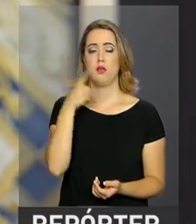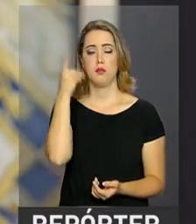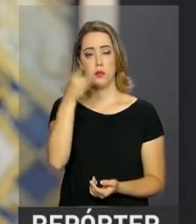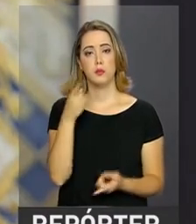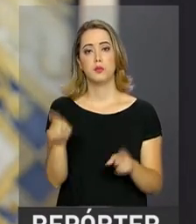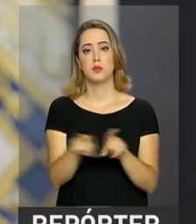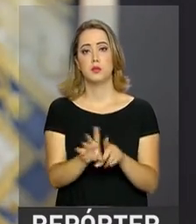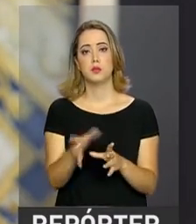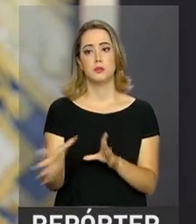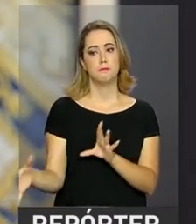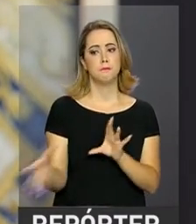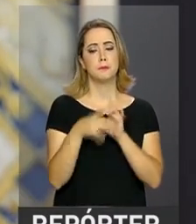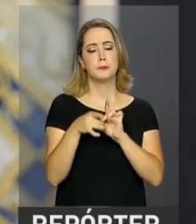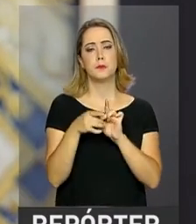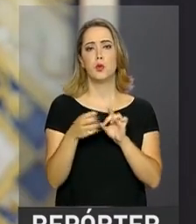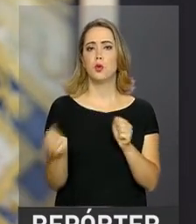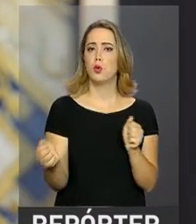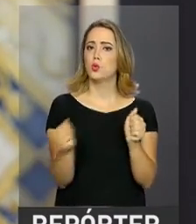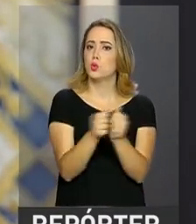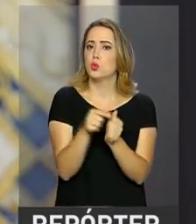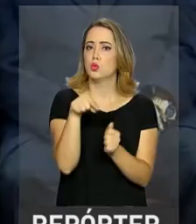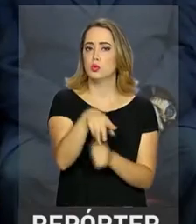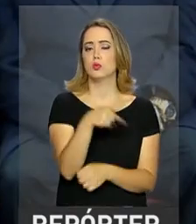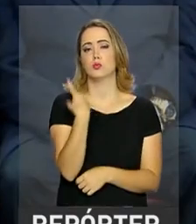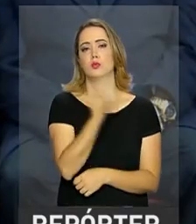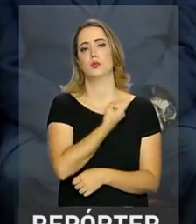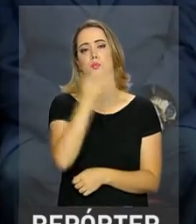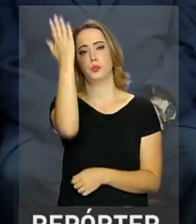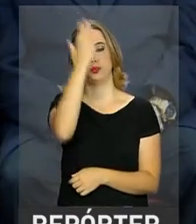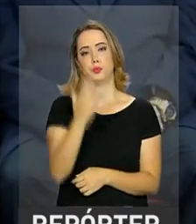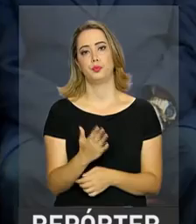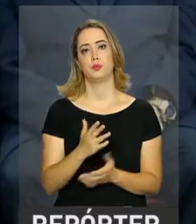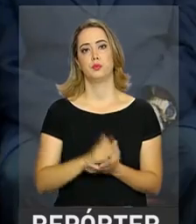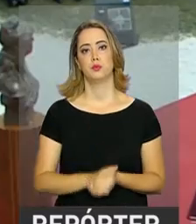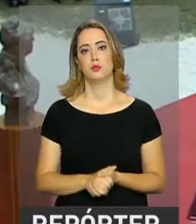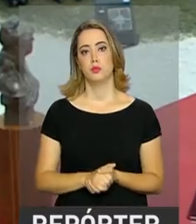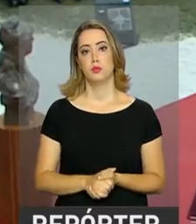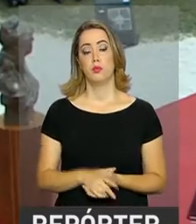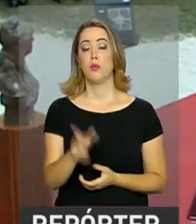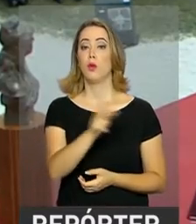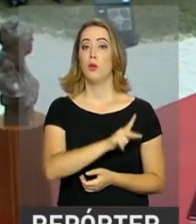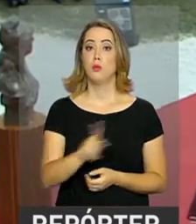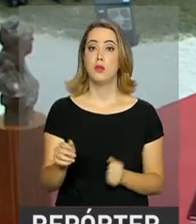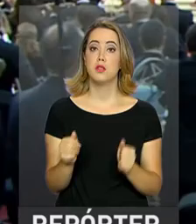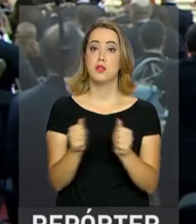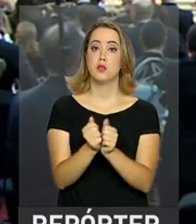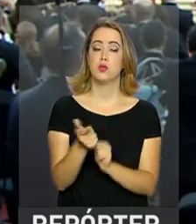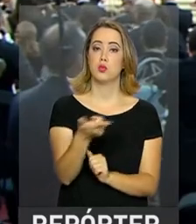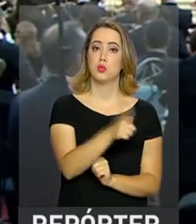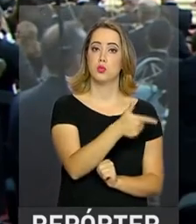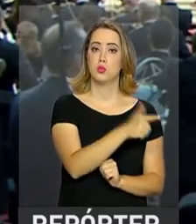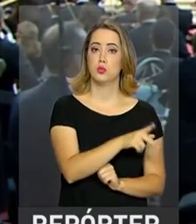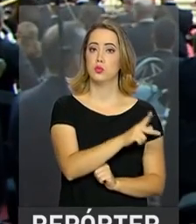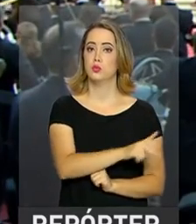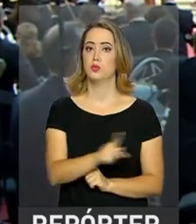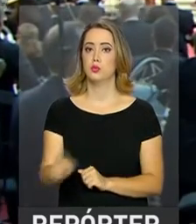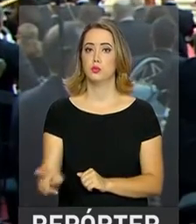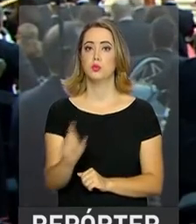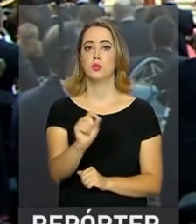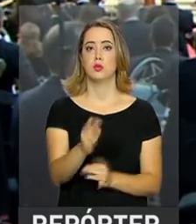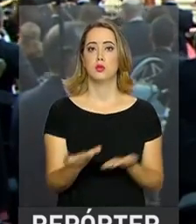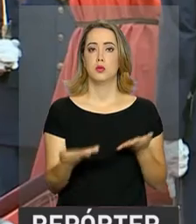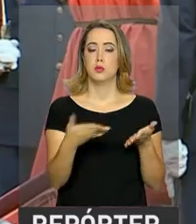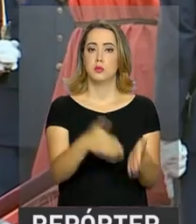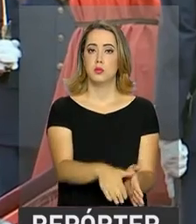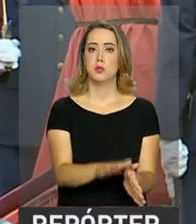as relações com o nosso país temer e outros chefes de estado participarão da cerimônia fúnebre no mosteiro dos